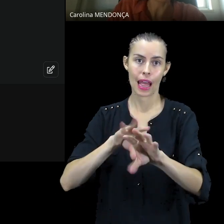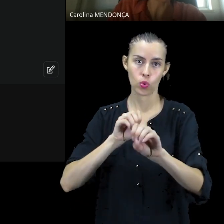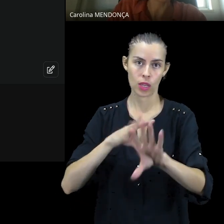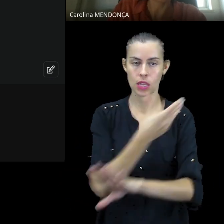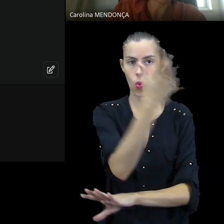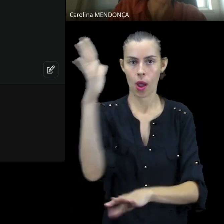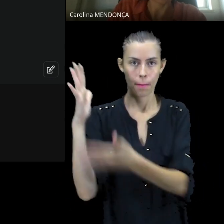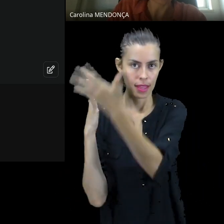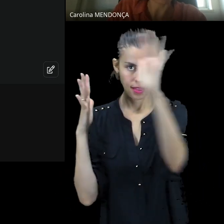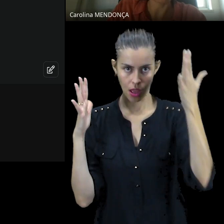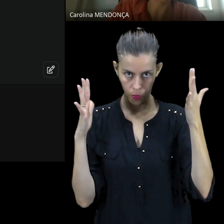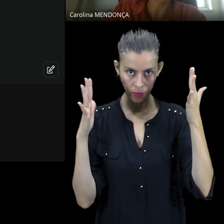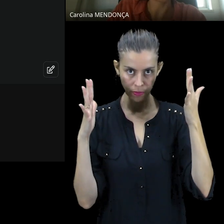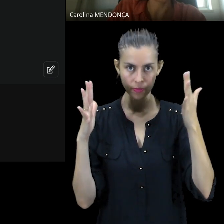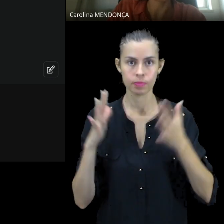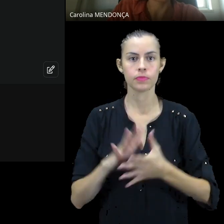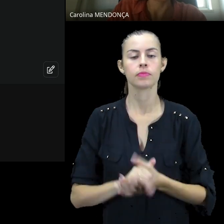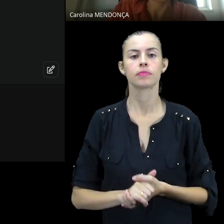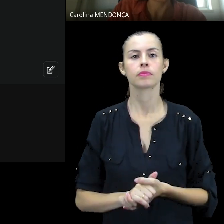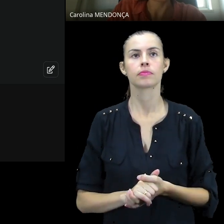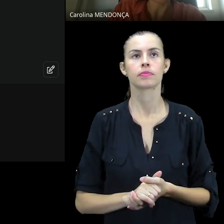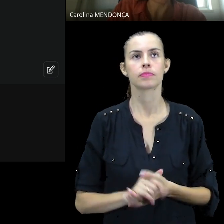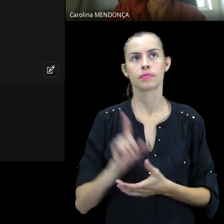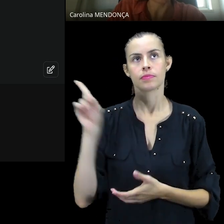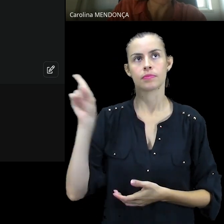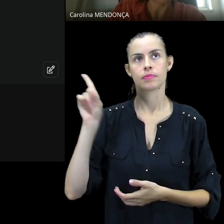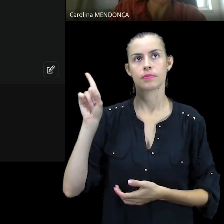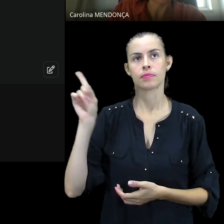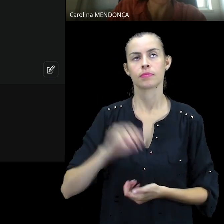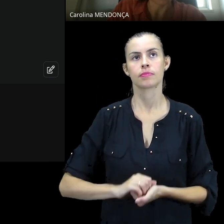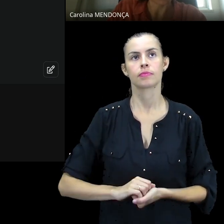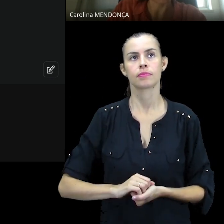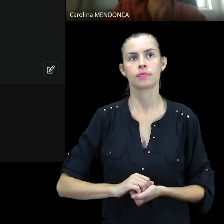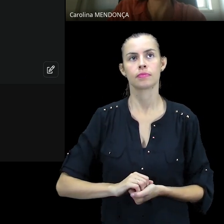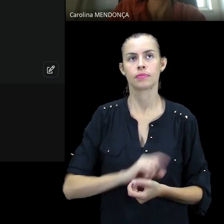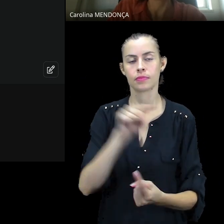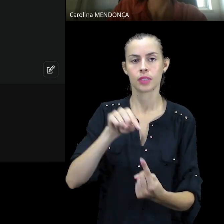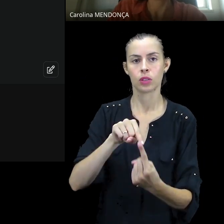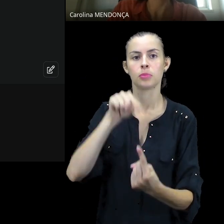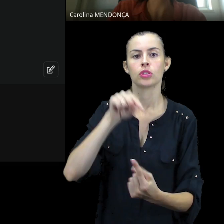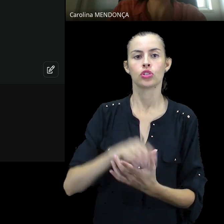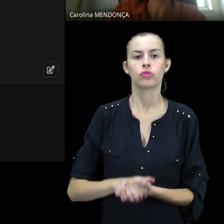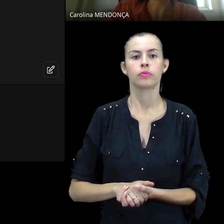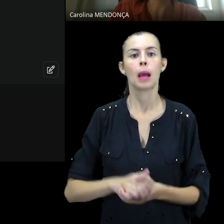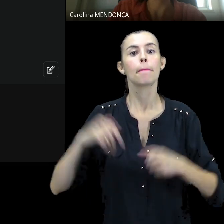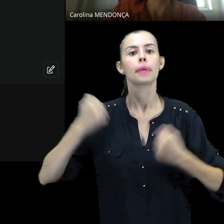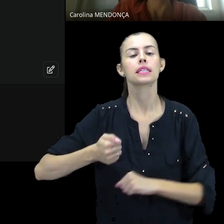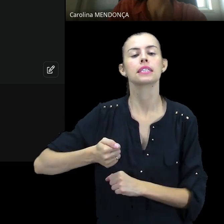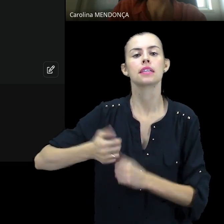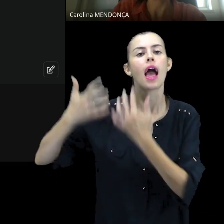Aí, com relação à educação ambiental, eu destaquei, né, que está lá presente na resolução, que é o